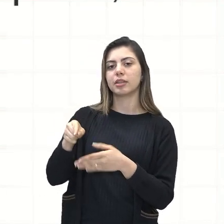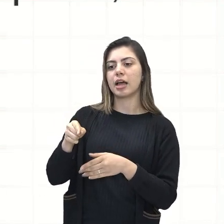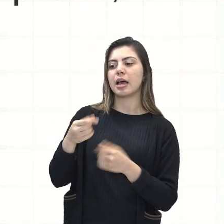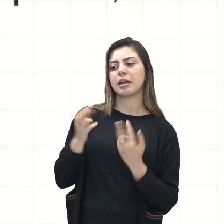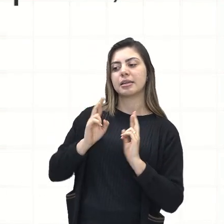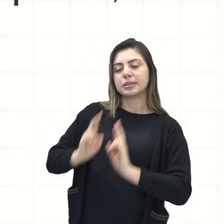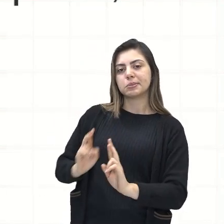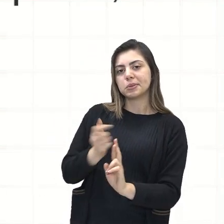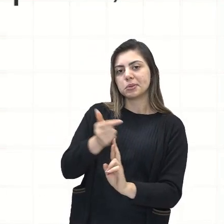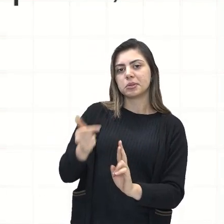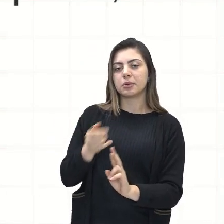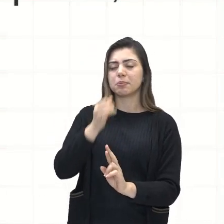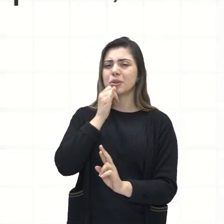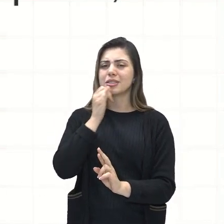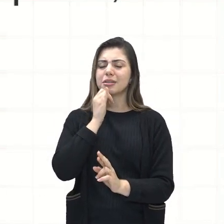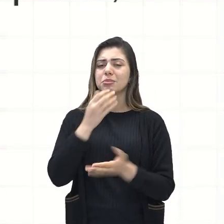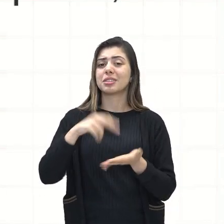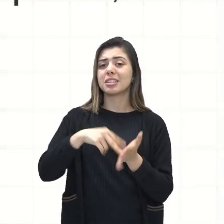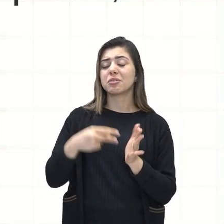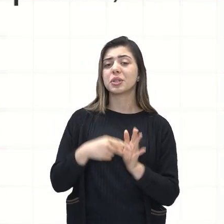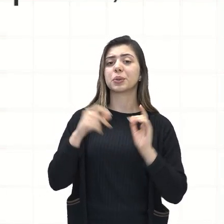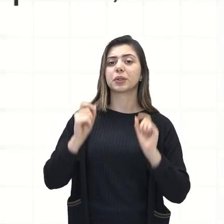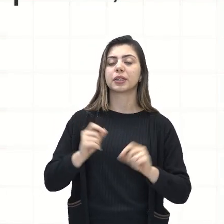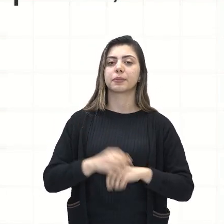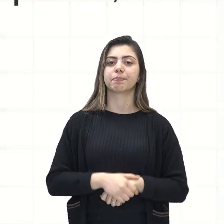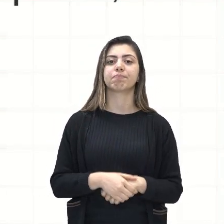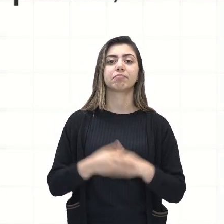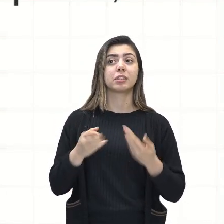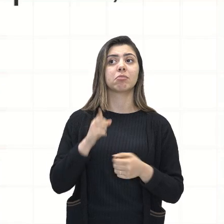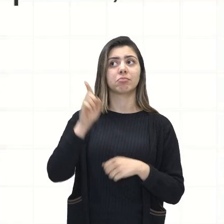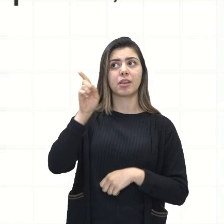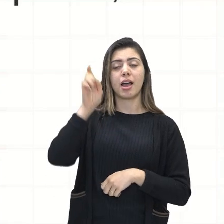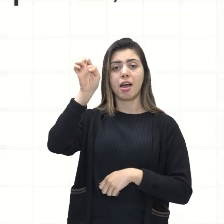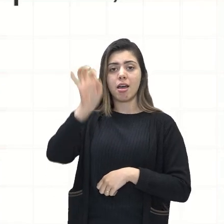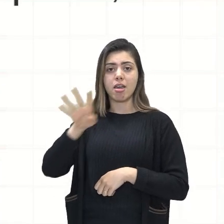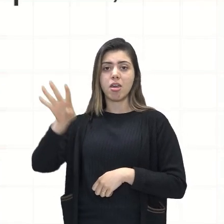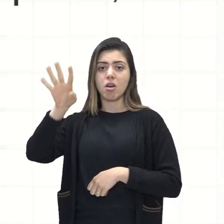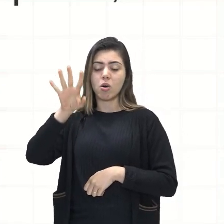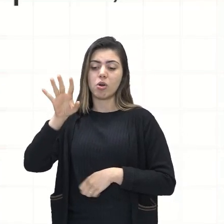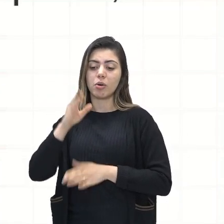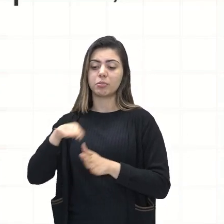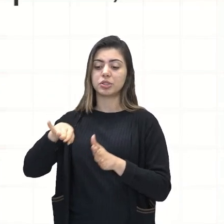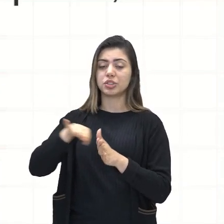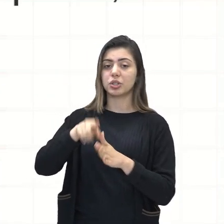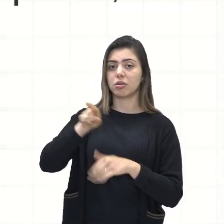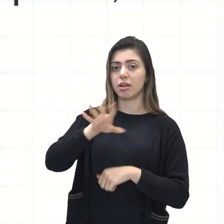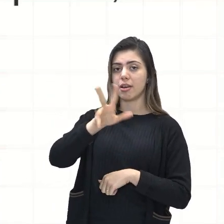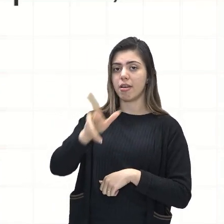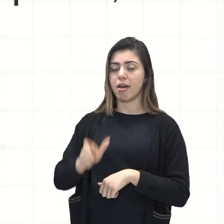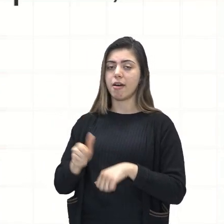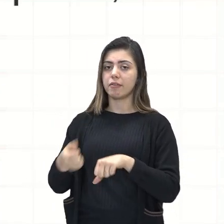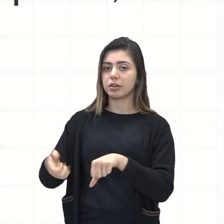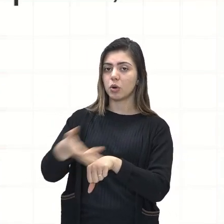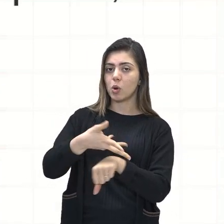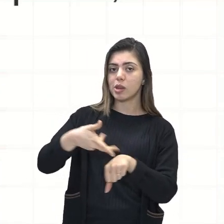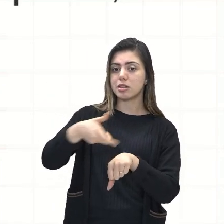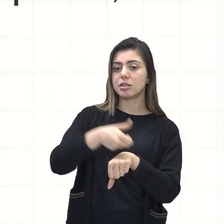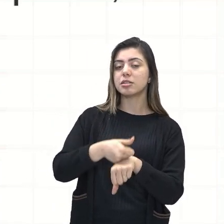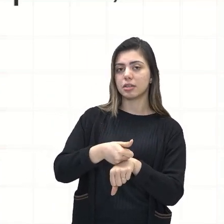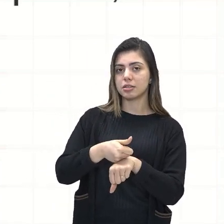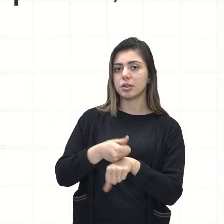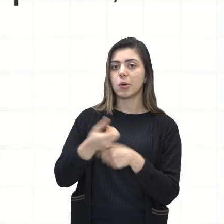professor? Significa dizer que quando os europeus chegaram para fazer o processo de colonização dentro do